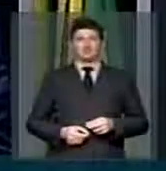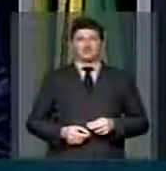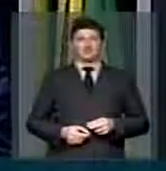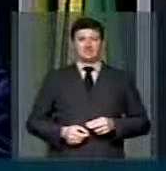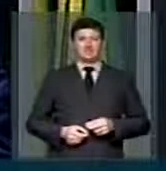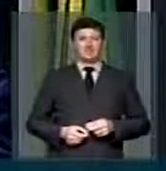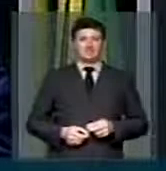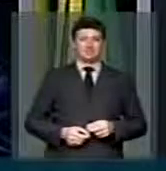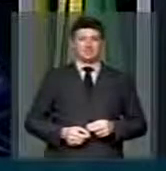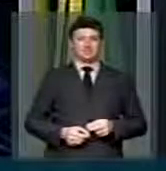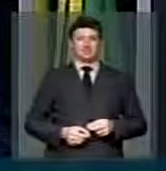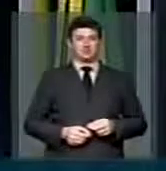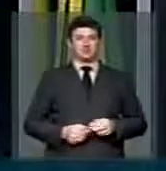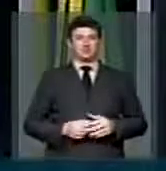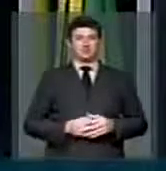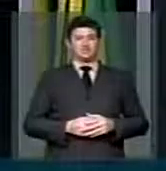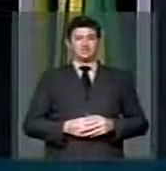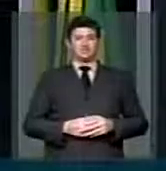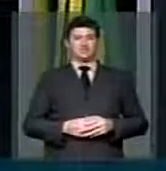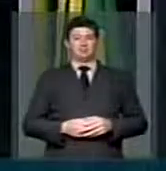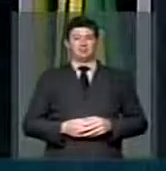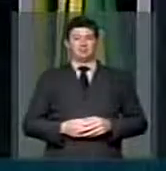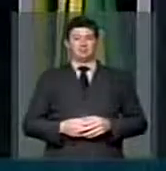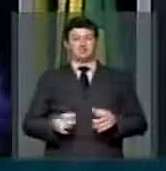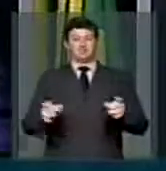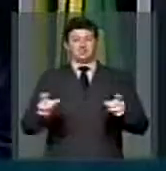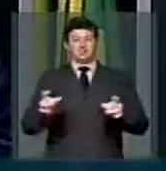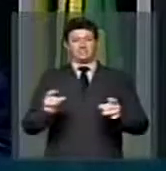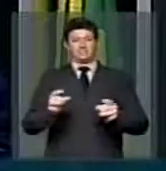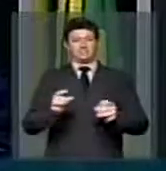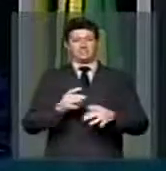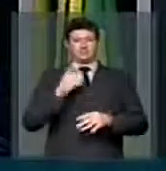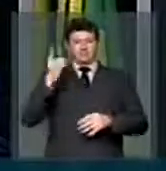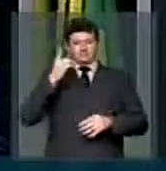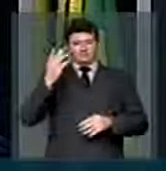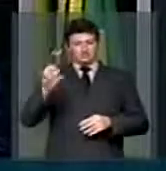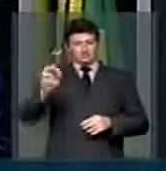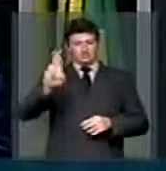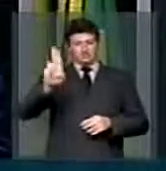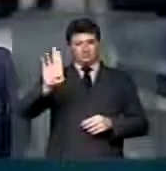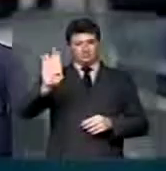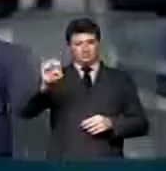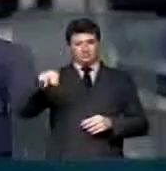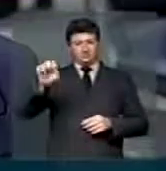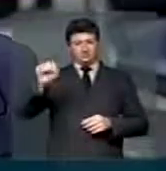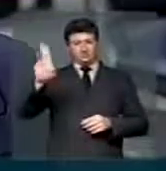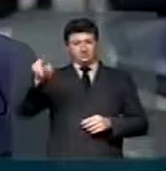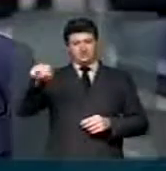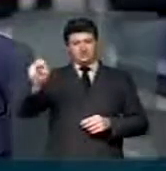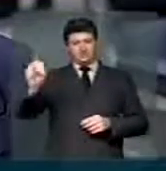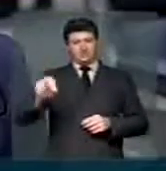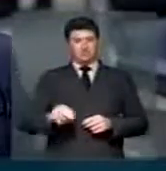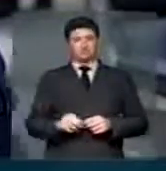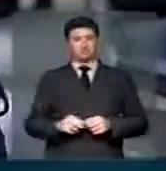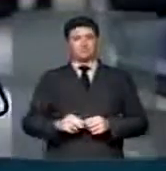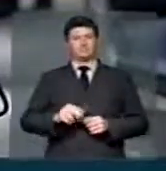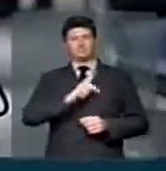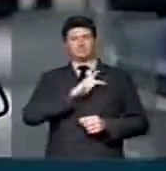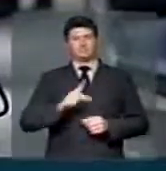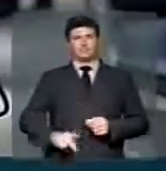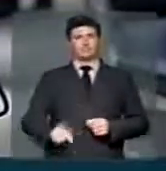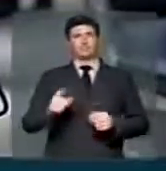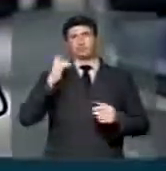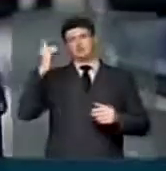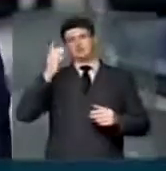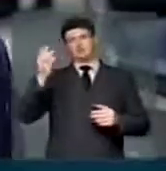combate ao diagnóstico precoce do... Então, antes de terminar, para eu concluir, passo a palavra ao deputado Rubem Bueno. Senhor presidente, senhor